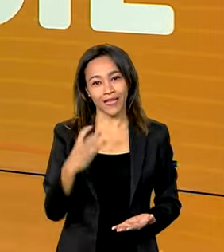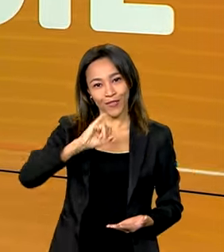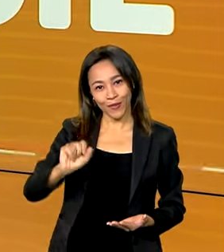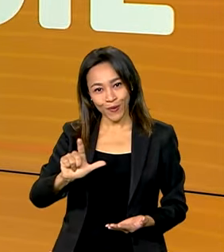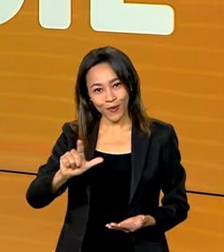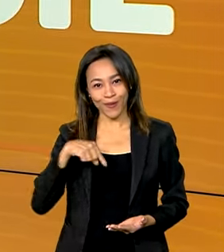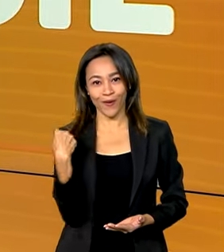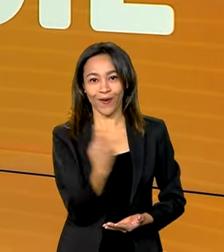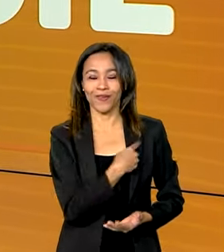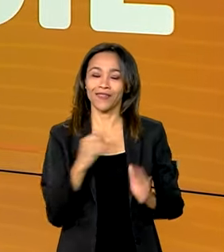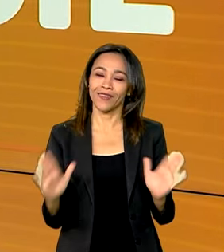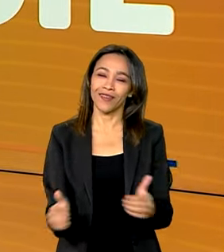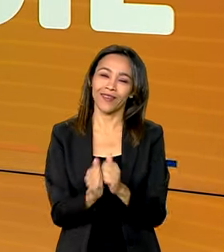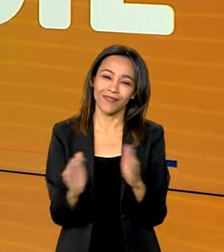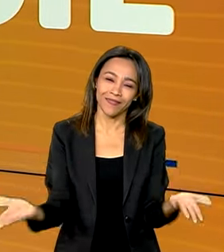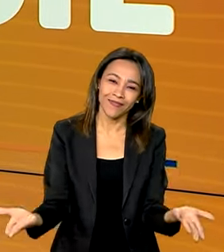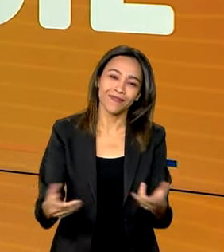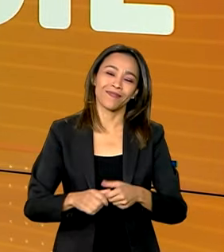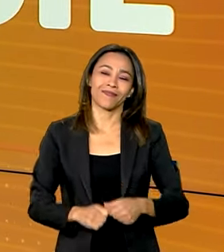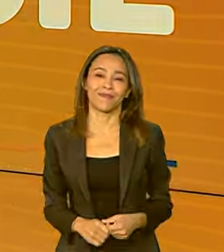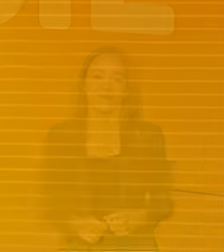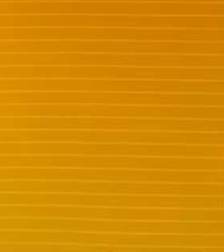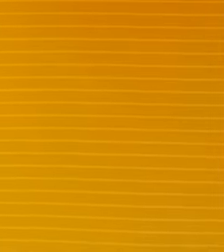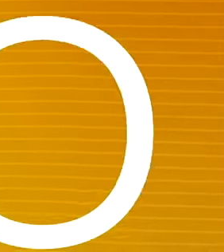julho, o Brasil em Dia começa agora.